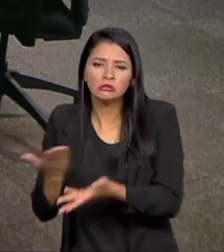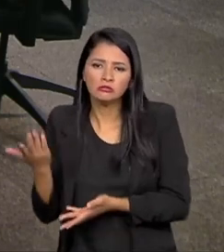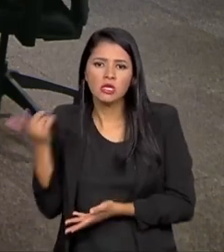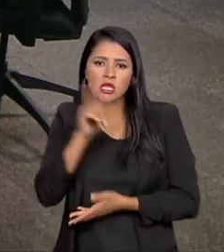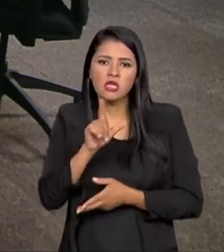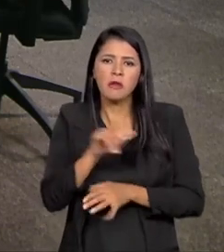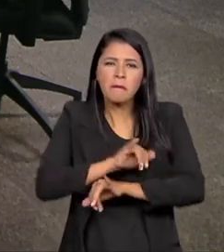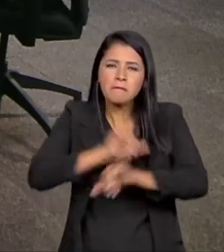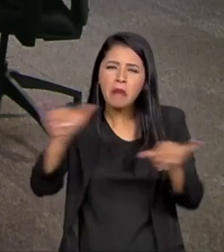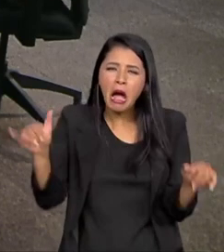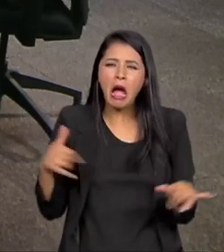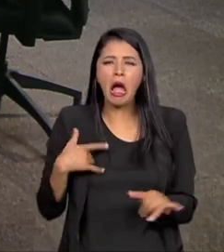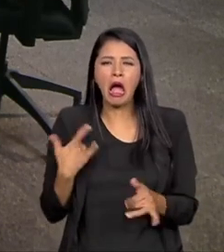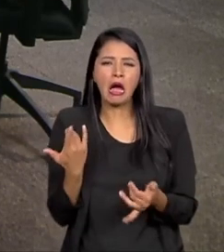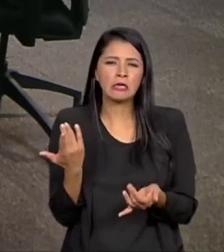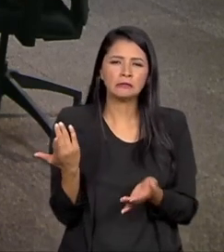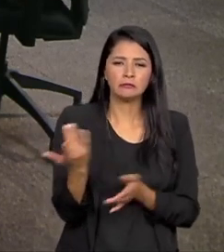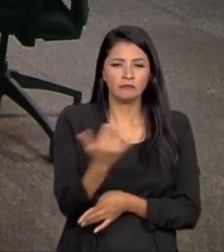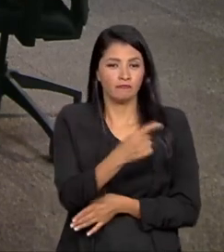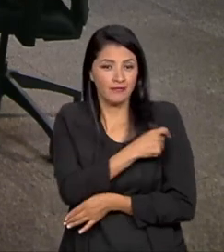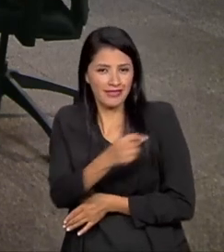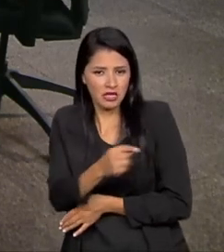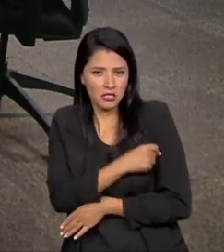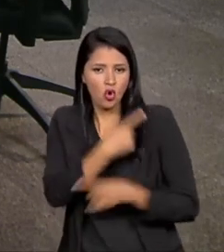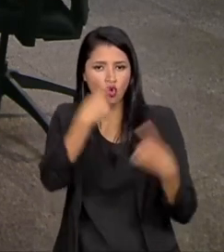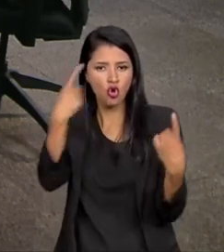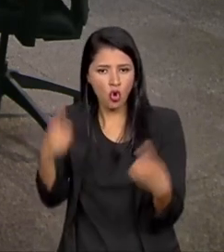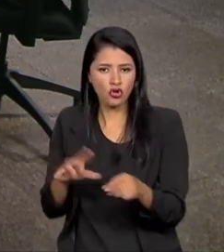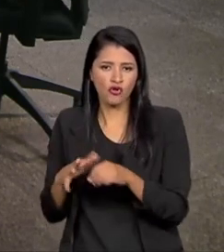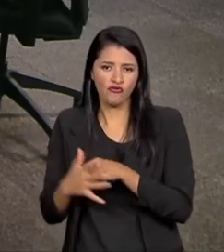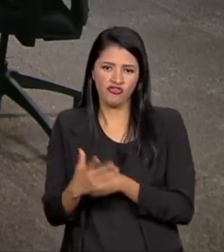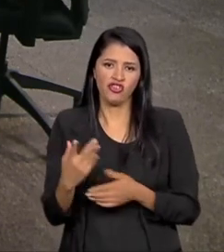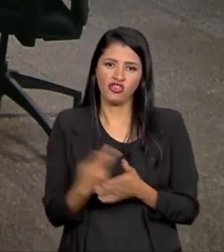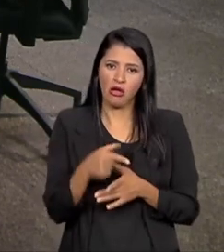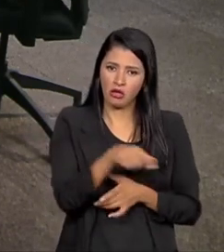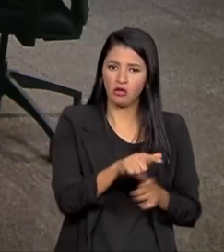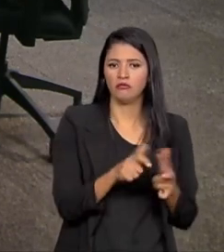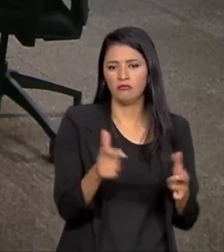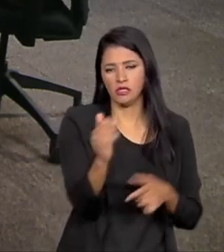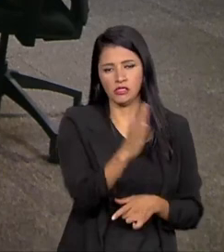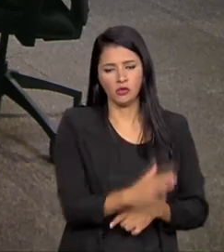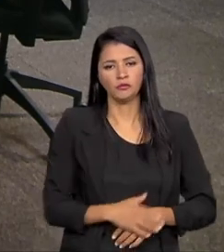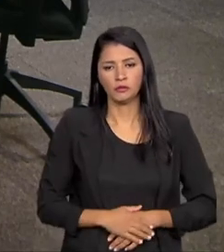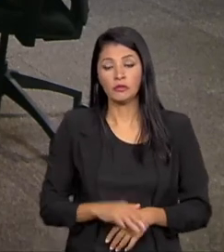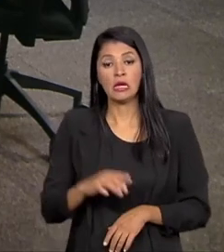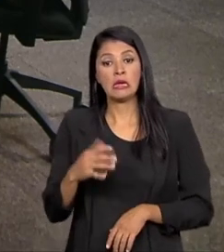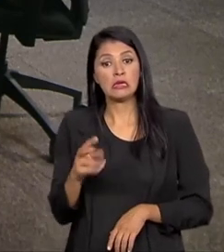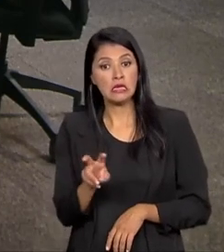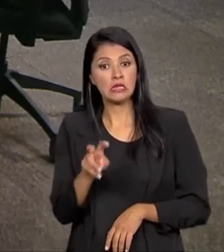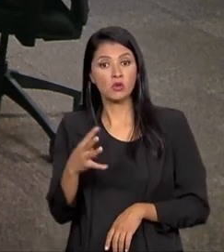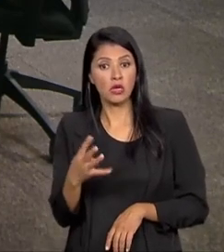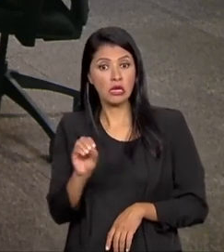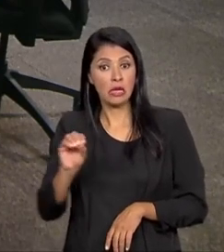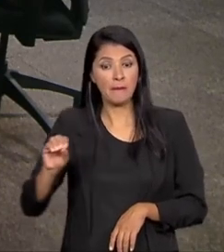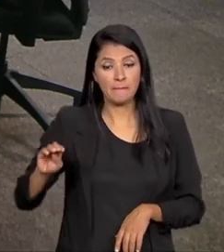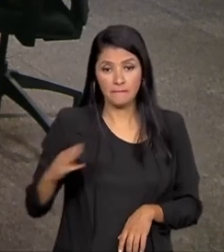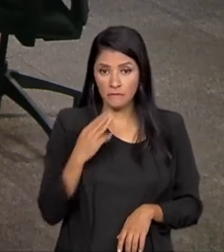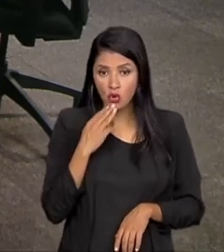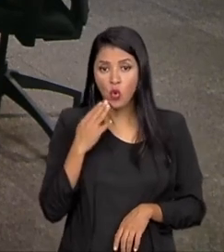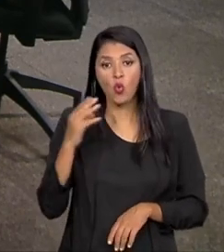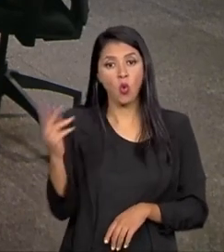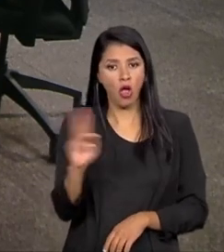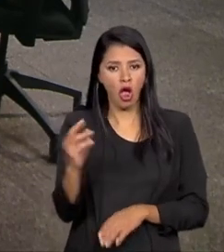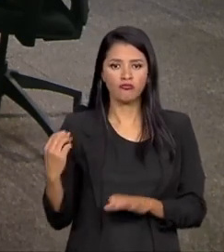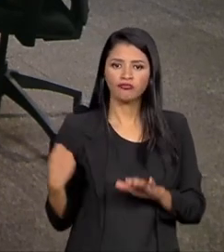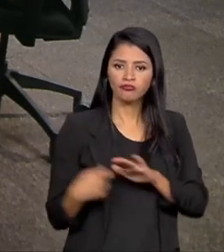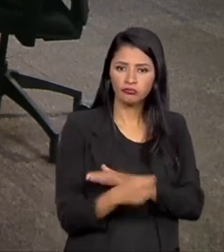campanha de vacinação contra a covid do mundo cerca de 540 bilhões de reais foram investidos para